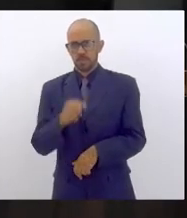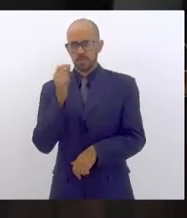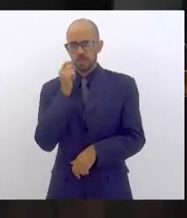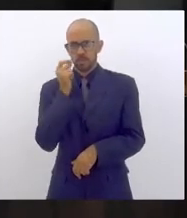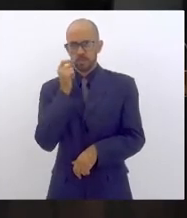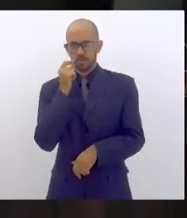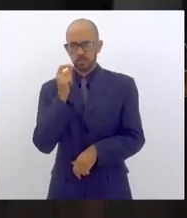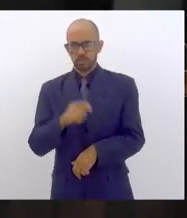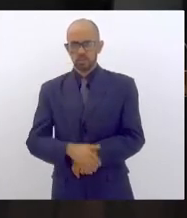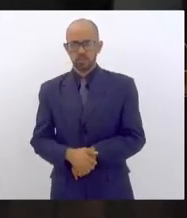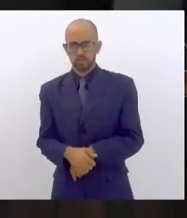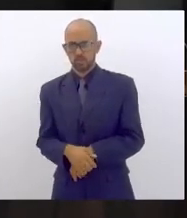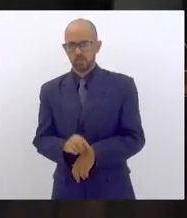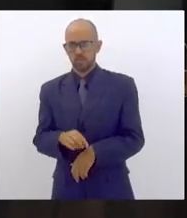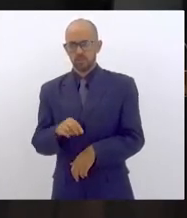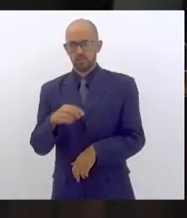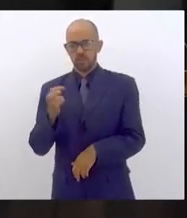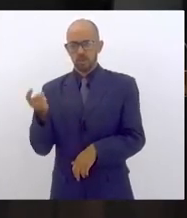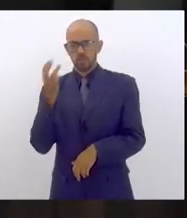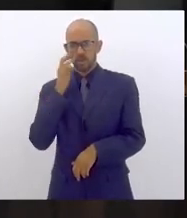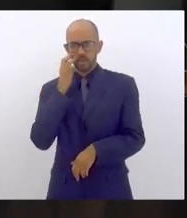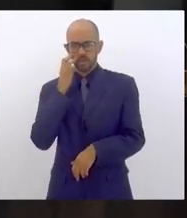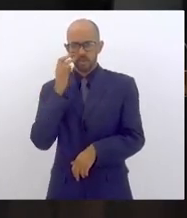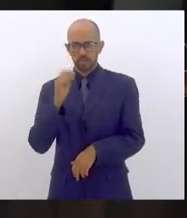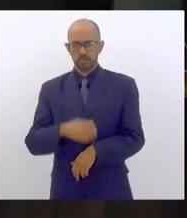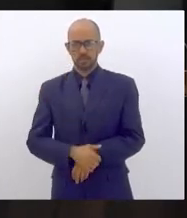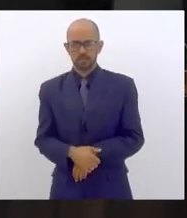Ratinho, Valdec,